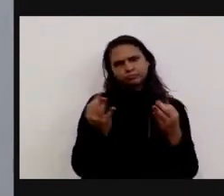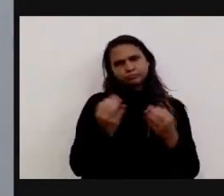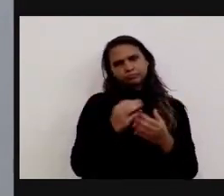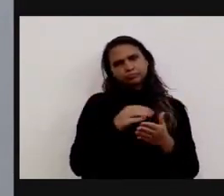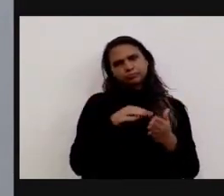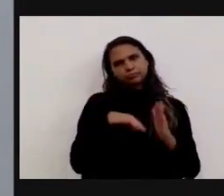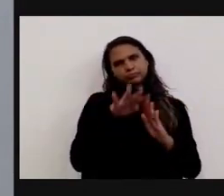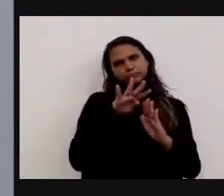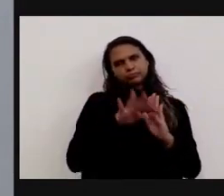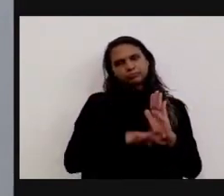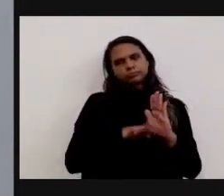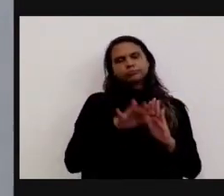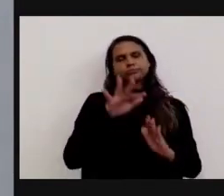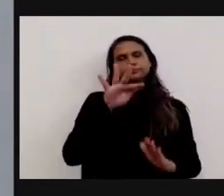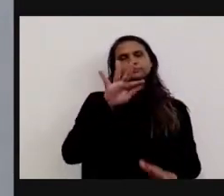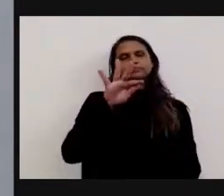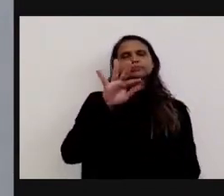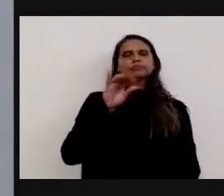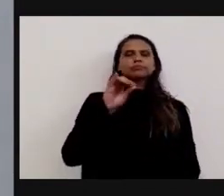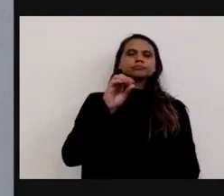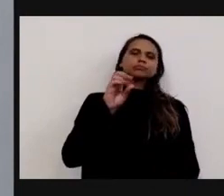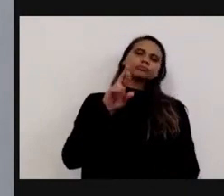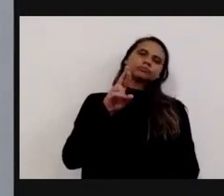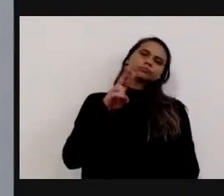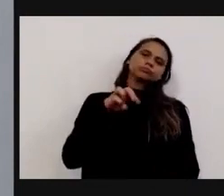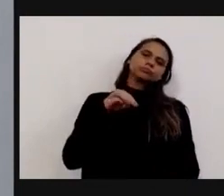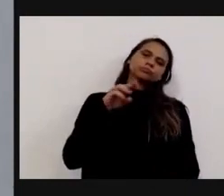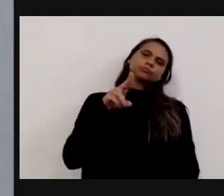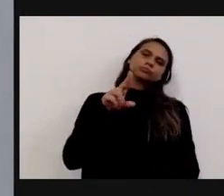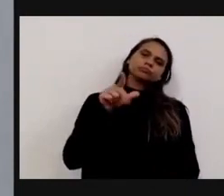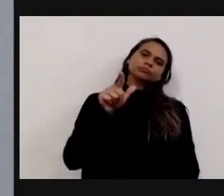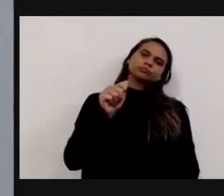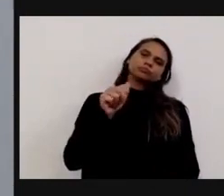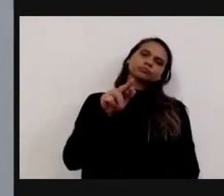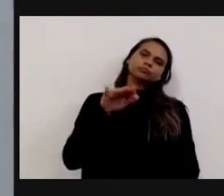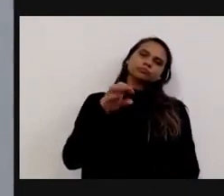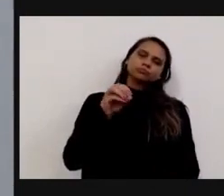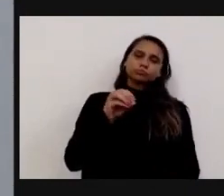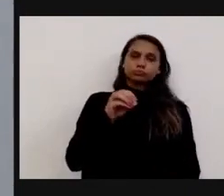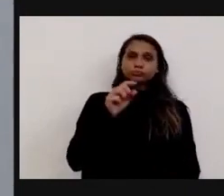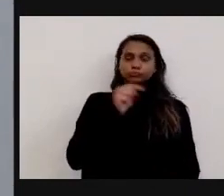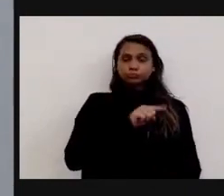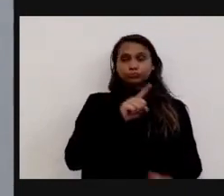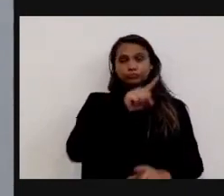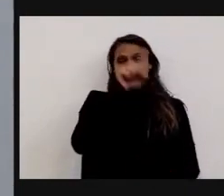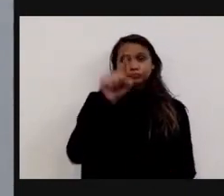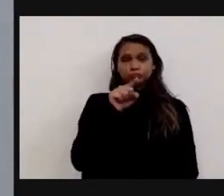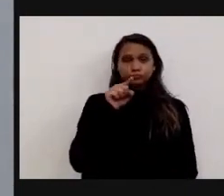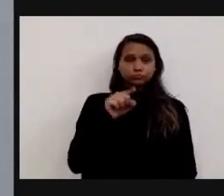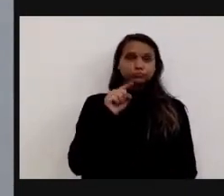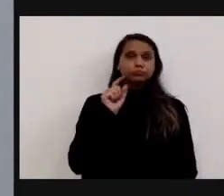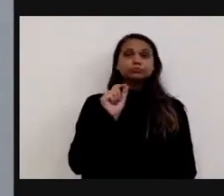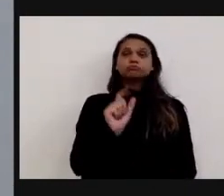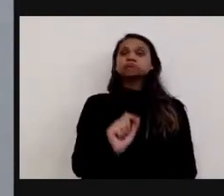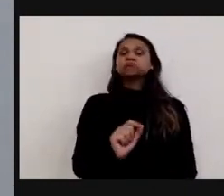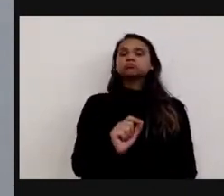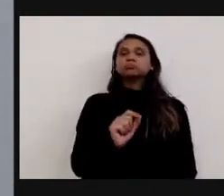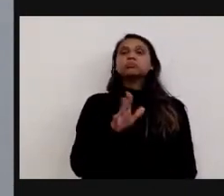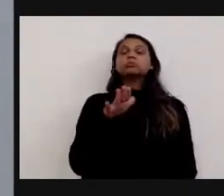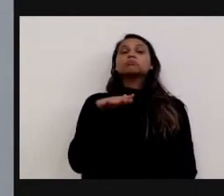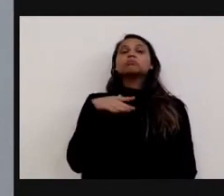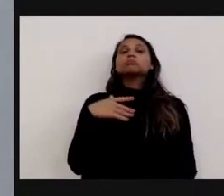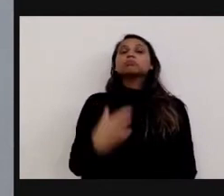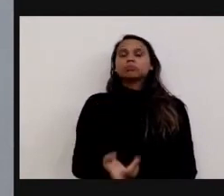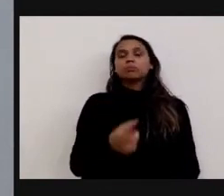a pergunta final diz respeito Justamente a se vocês têm esses Quais são os maiores desafios que